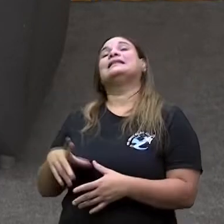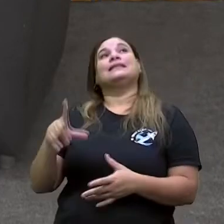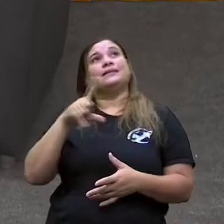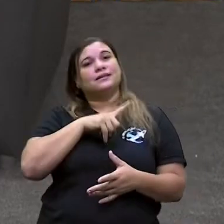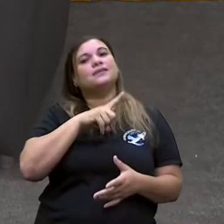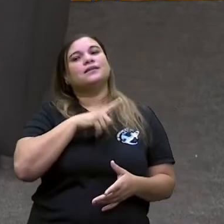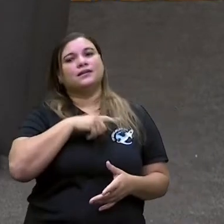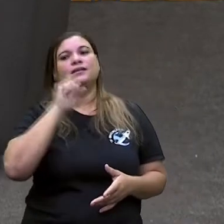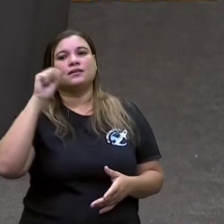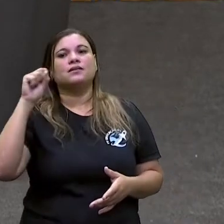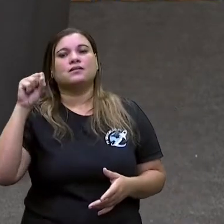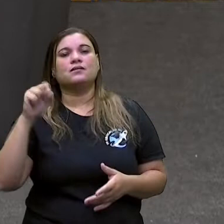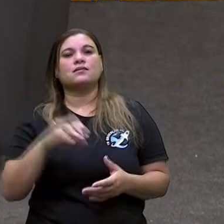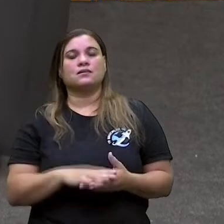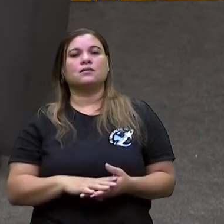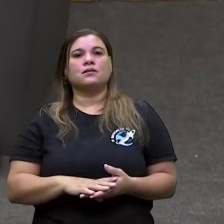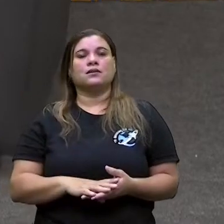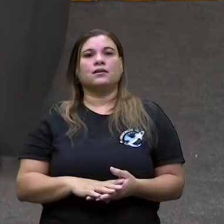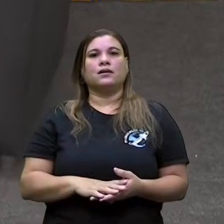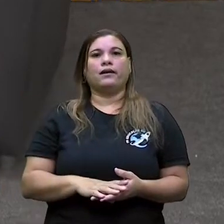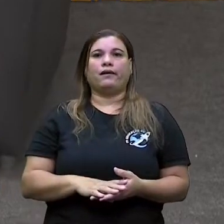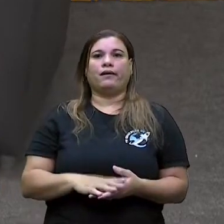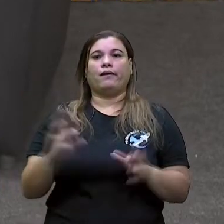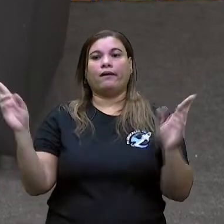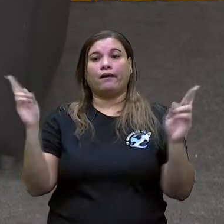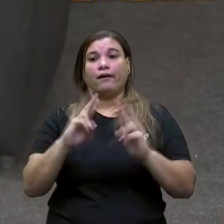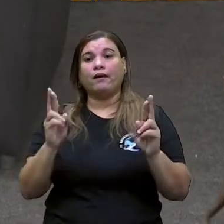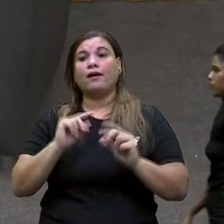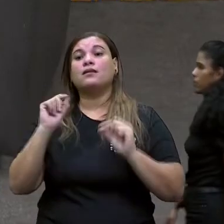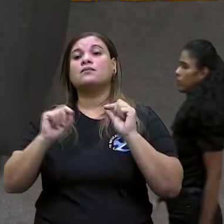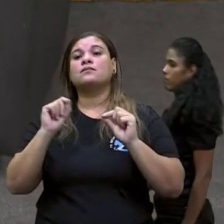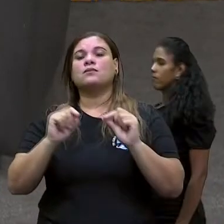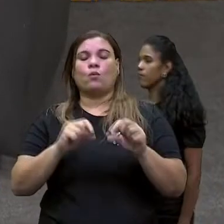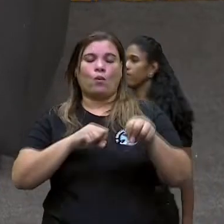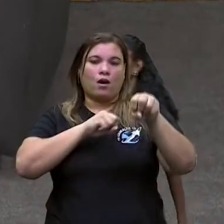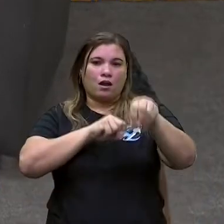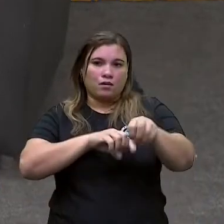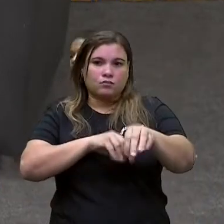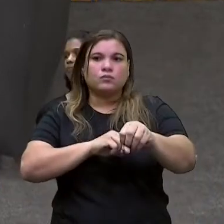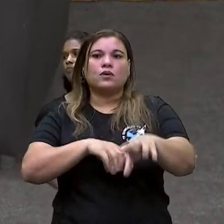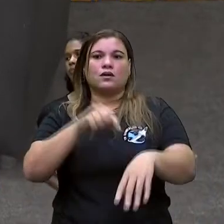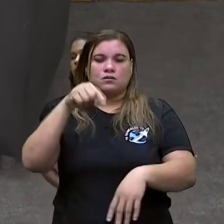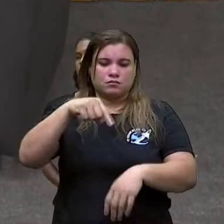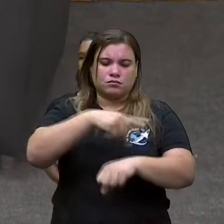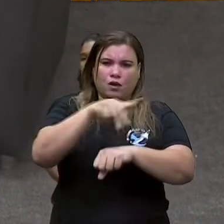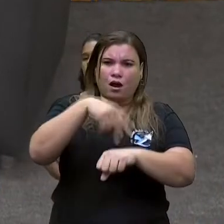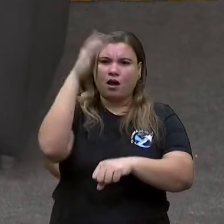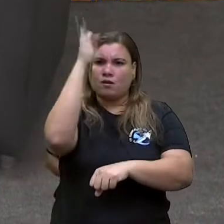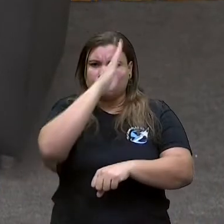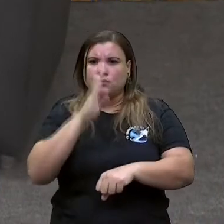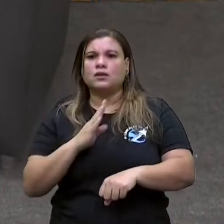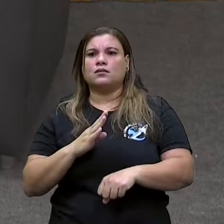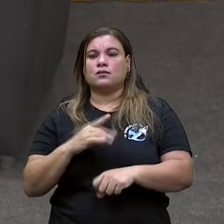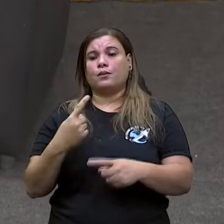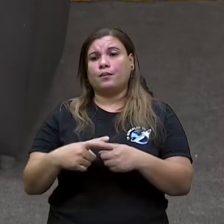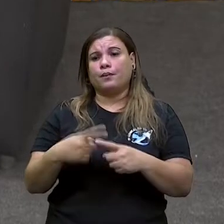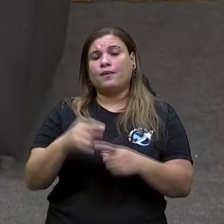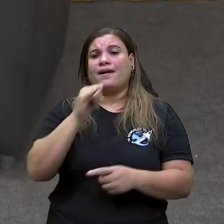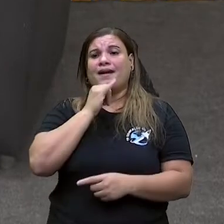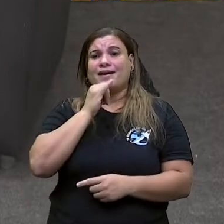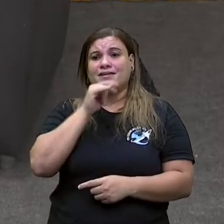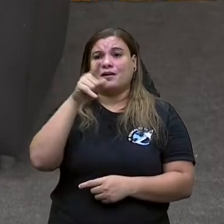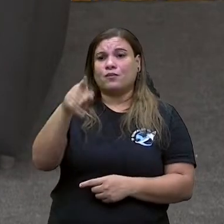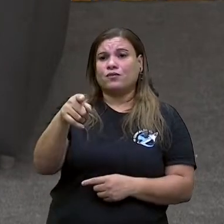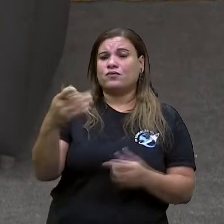Olha, tem a ver também com a própria educação no Brasil, né? Você, por exemplo, você está aqui agora e você está se comportando